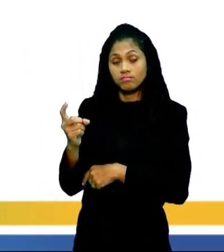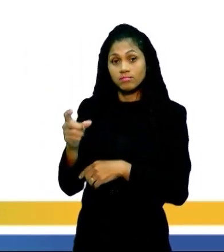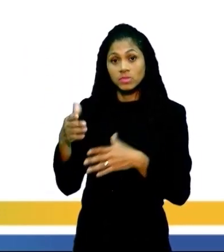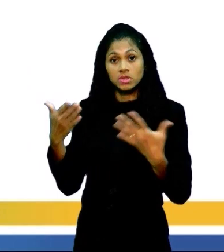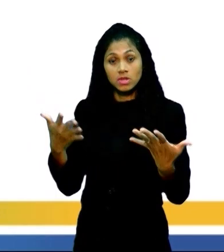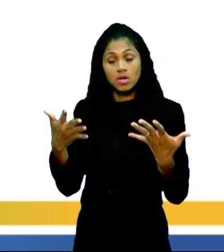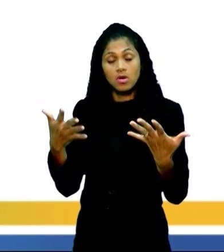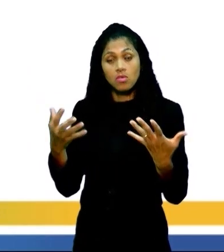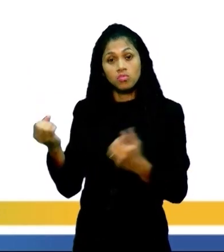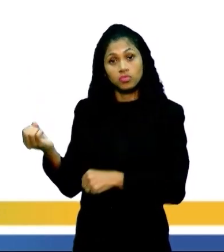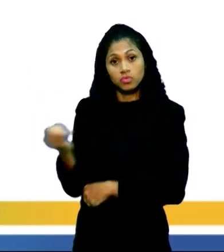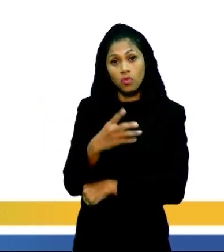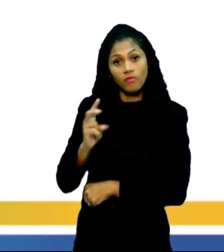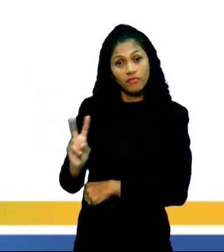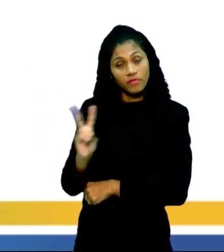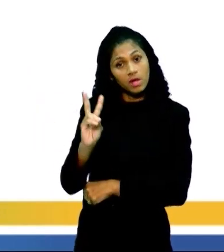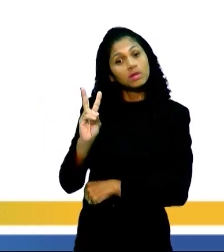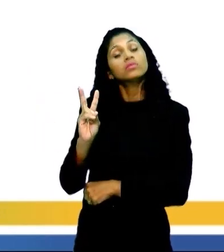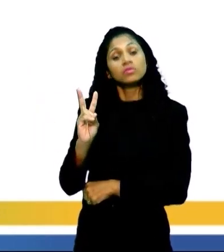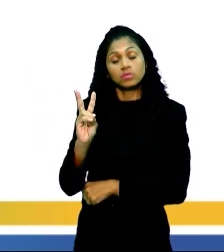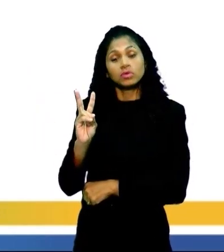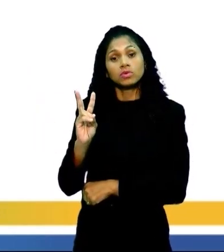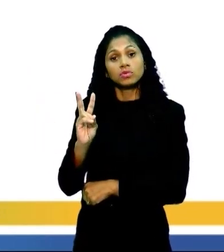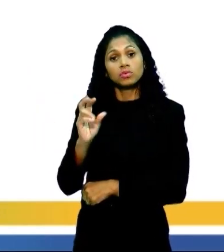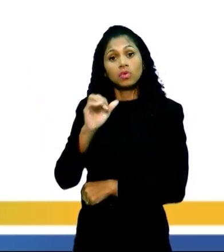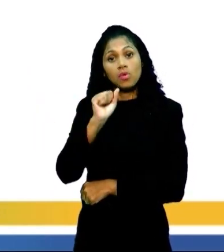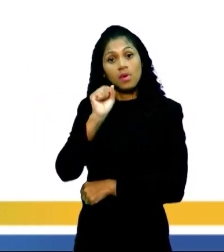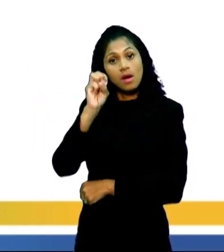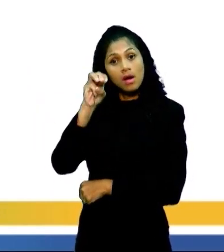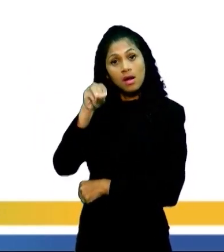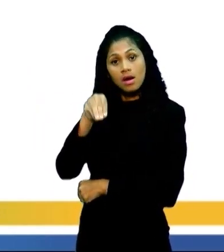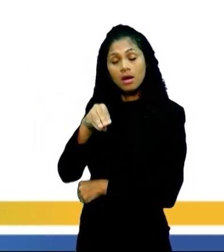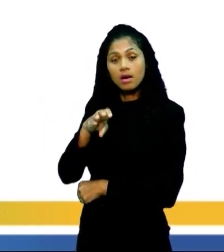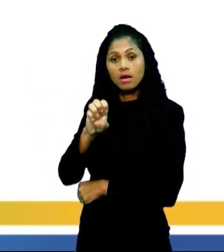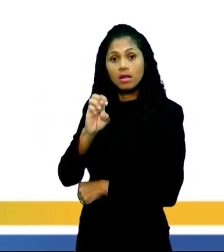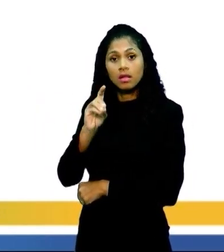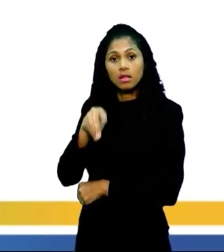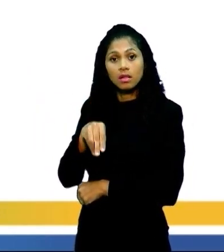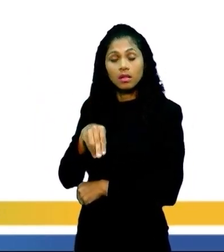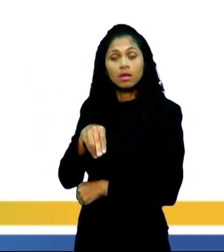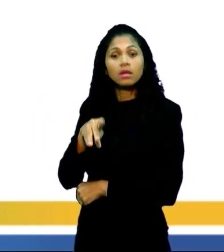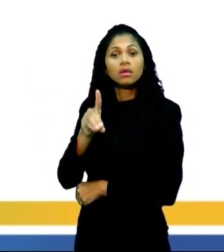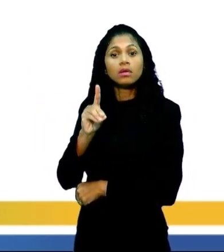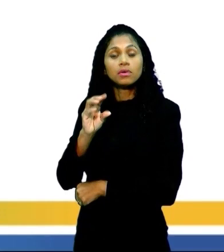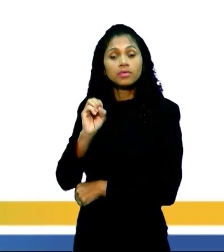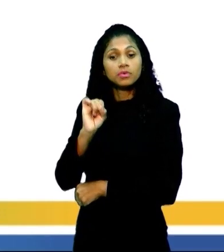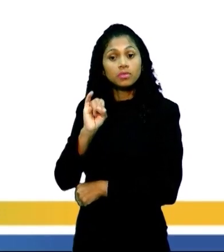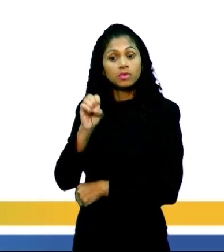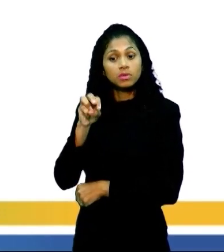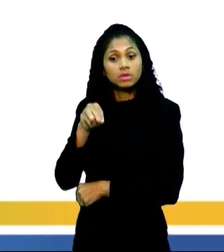né? Logo, o novo valor do amendoim deverá ser de R$